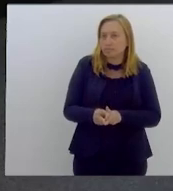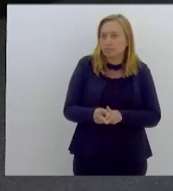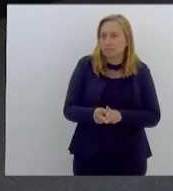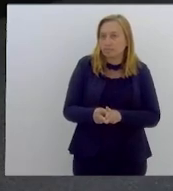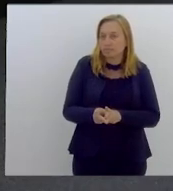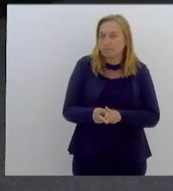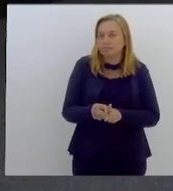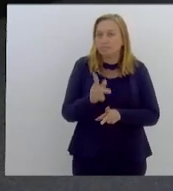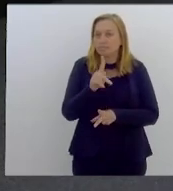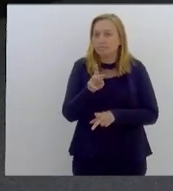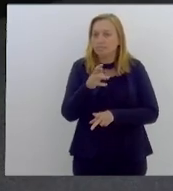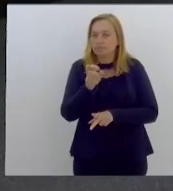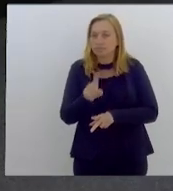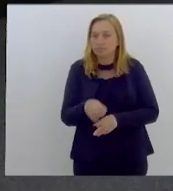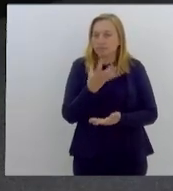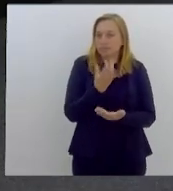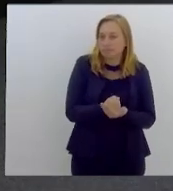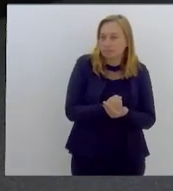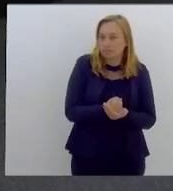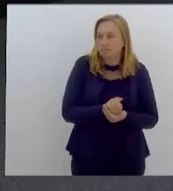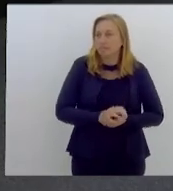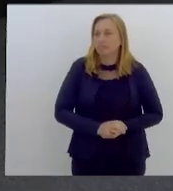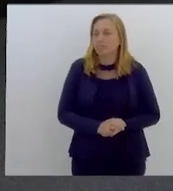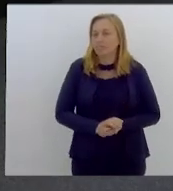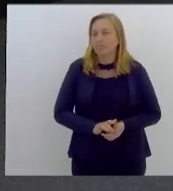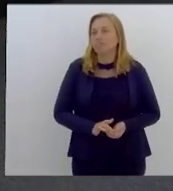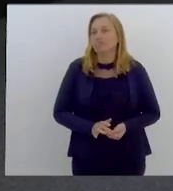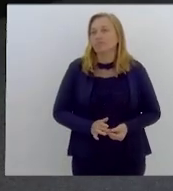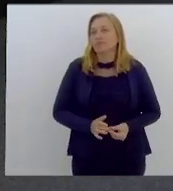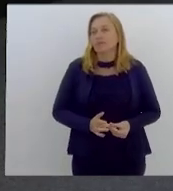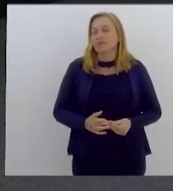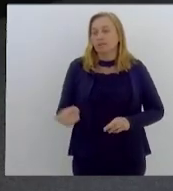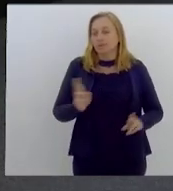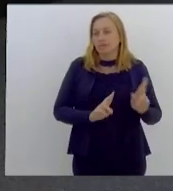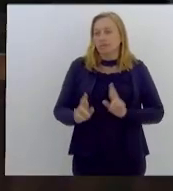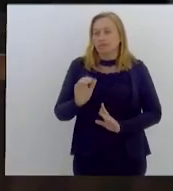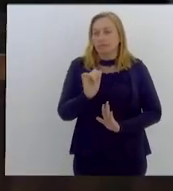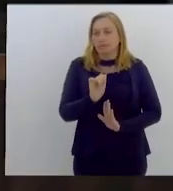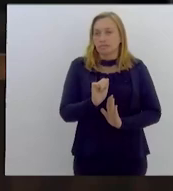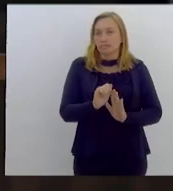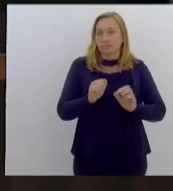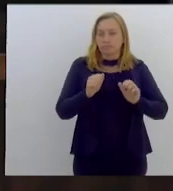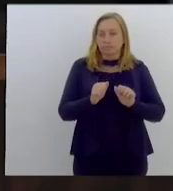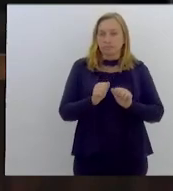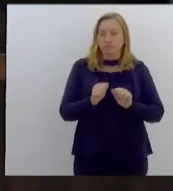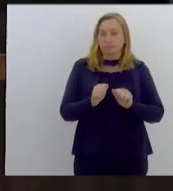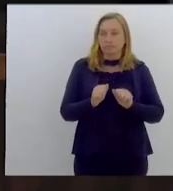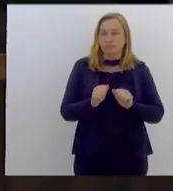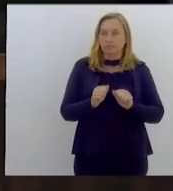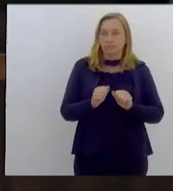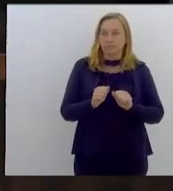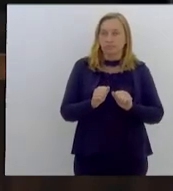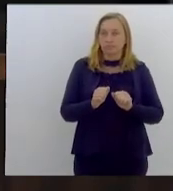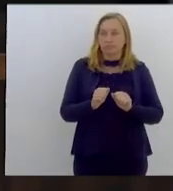o pré-cadastro e o cadastro. Tá, deixa só. Em relação às emendas do pessoal, Vossa Excelência acatou.